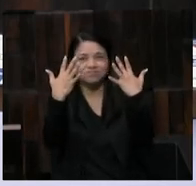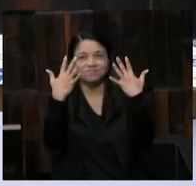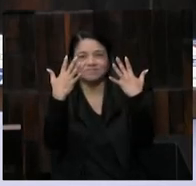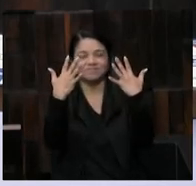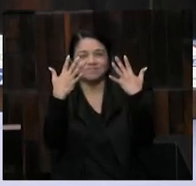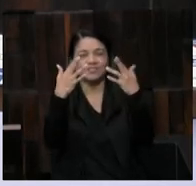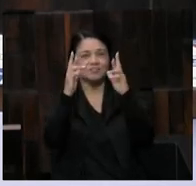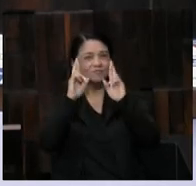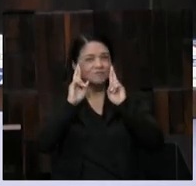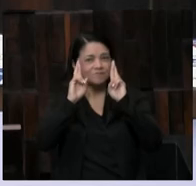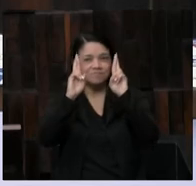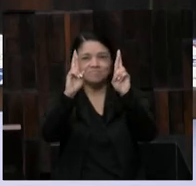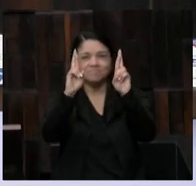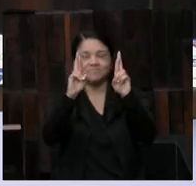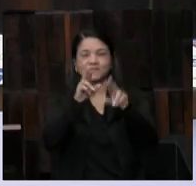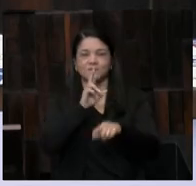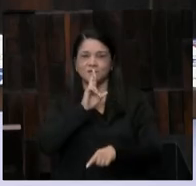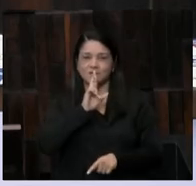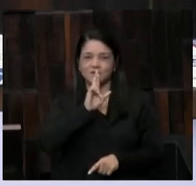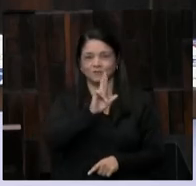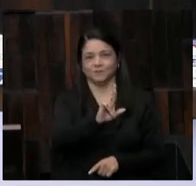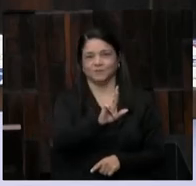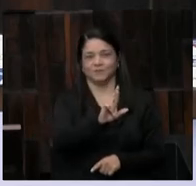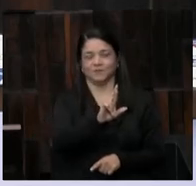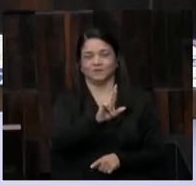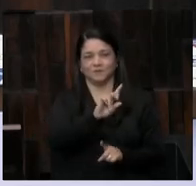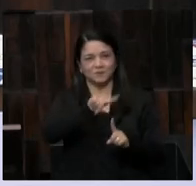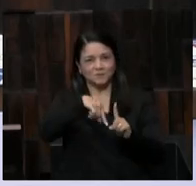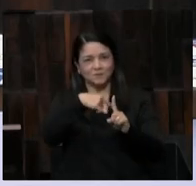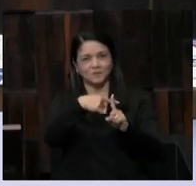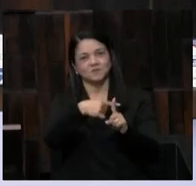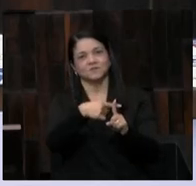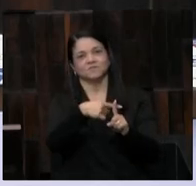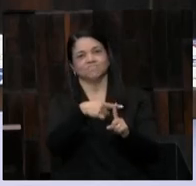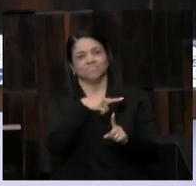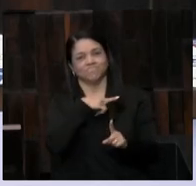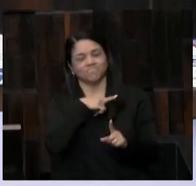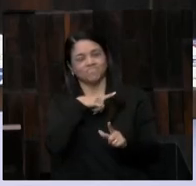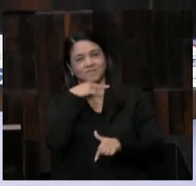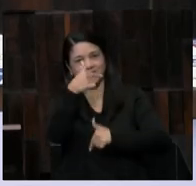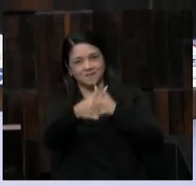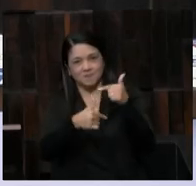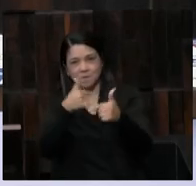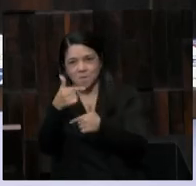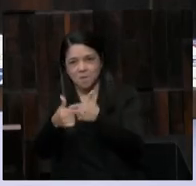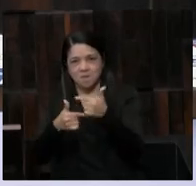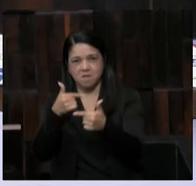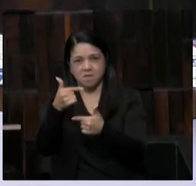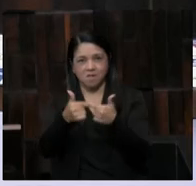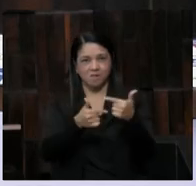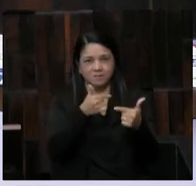de esperança pelos resultados que a gente vai obter com o trabalho